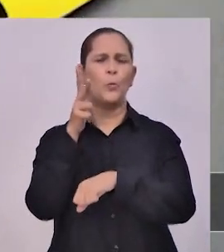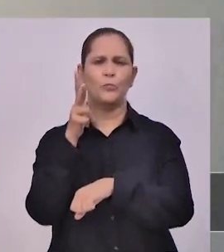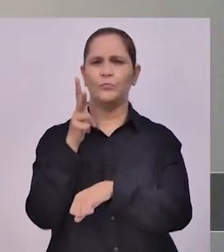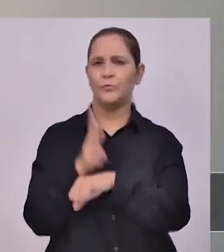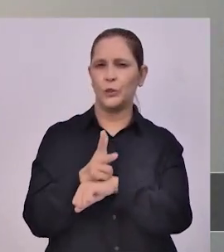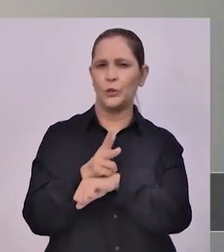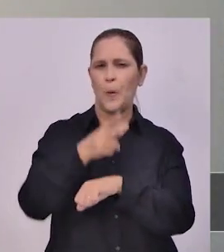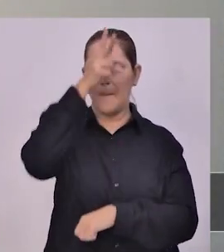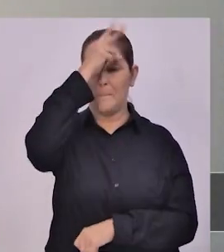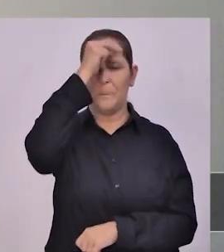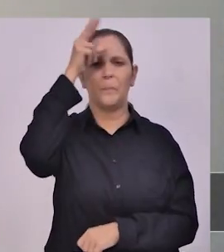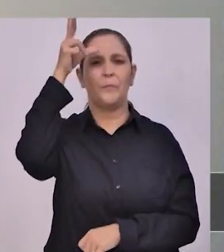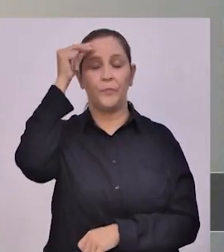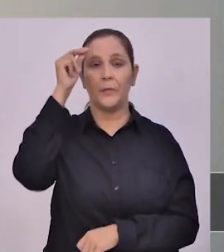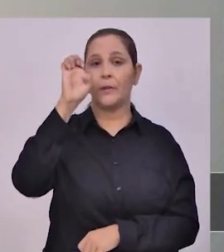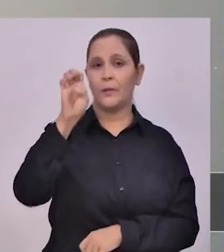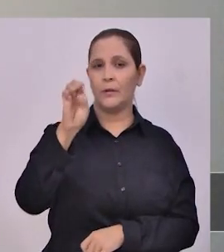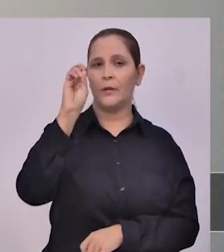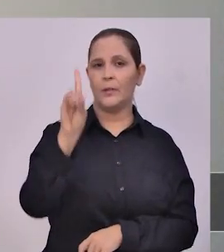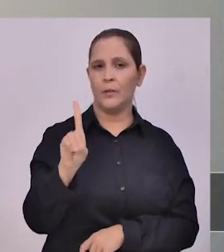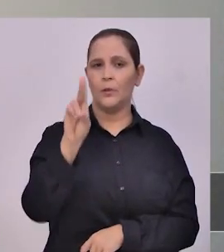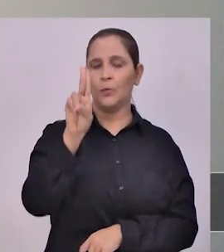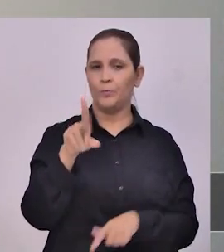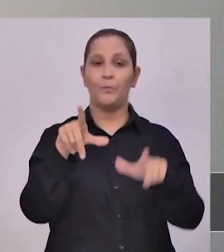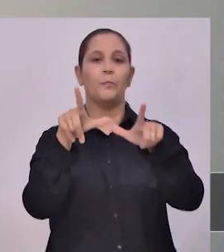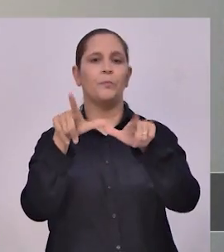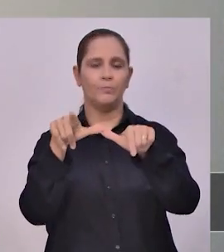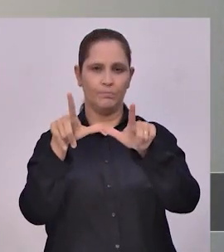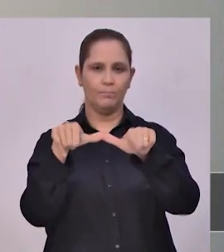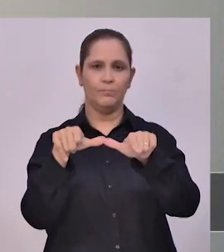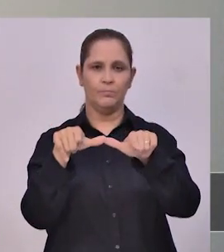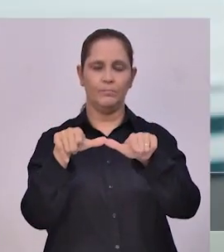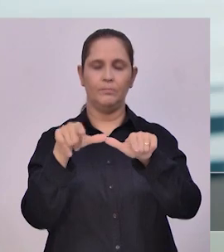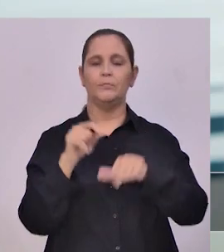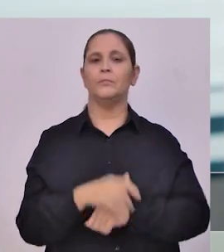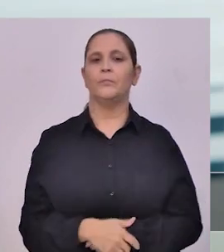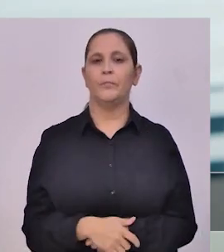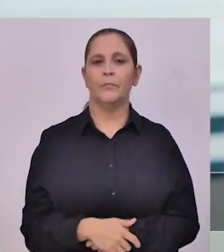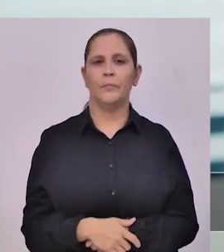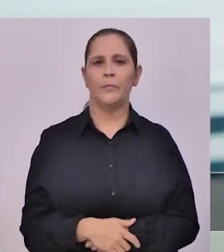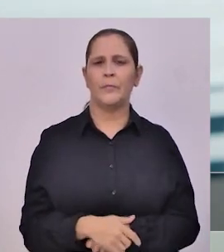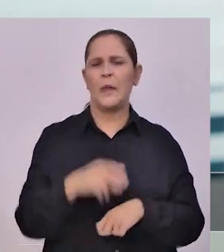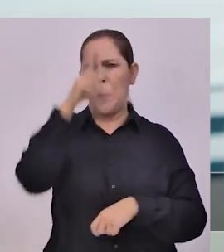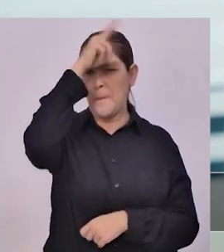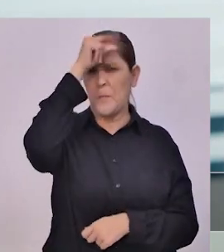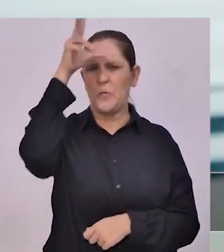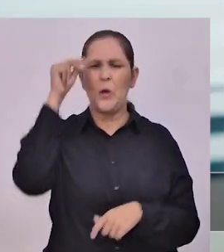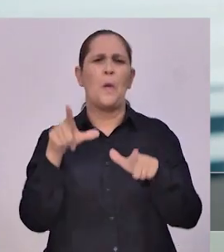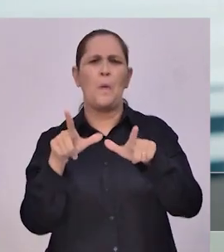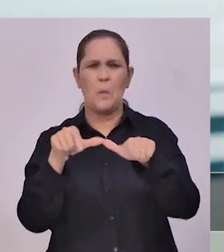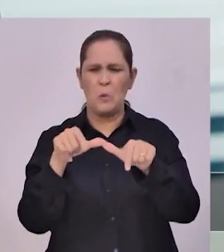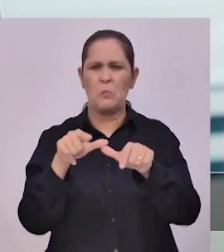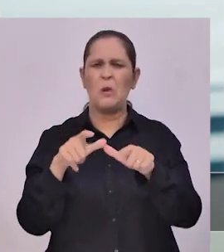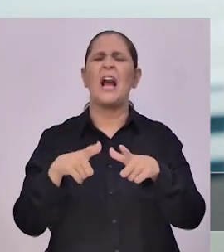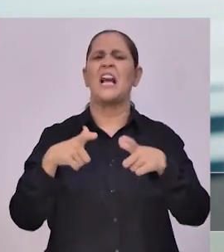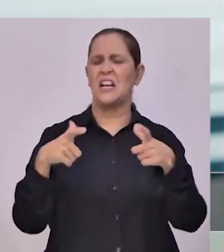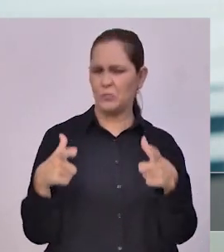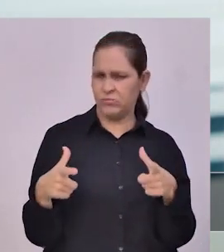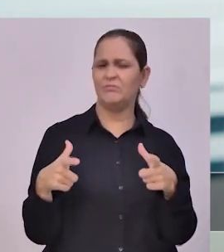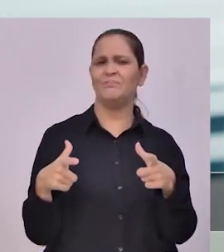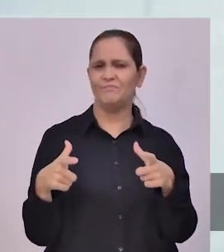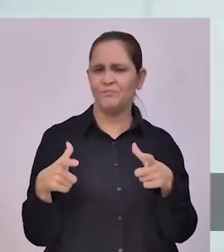Começa agora o programa que vai eleger Edu Abalone, o próximo prefeito de Bauru. A Prefeitura de Bauru é a maior